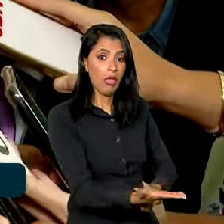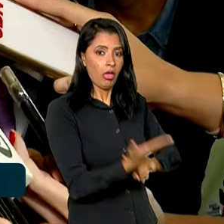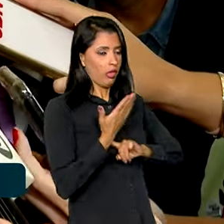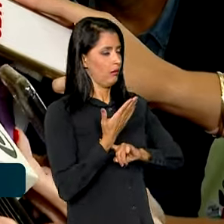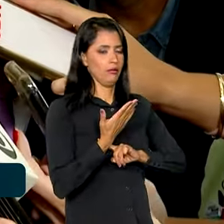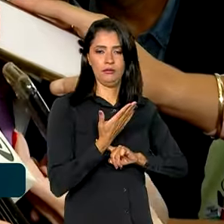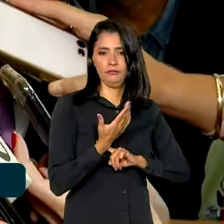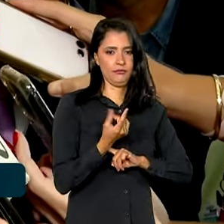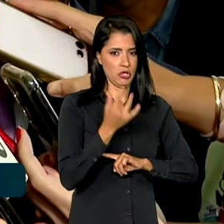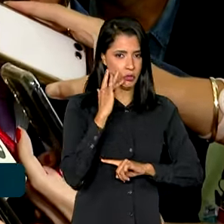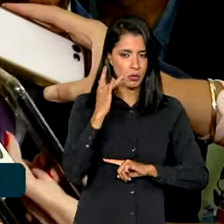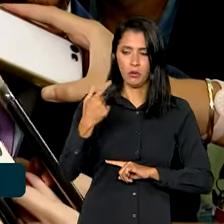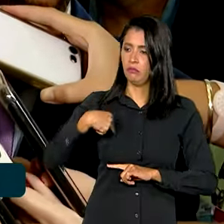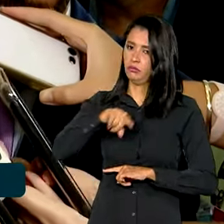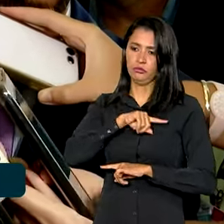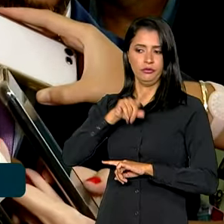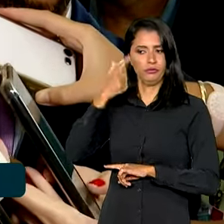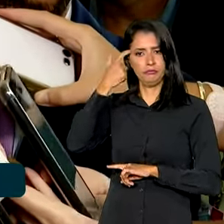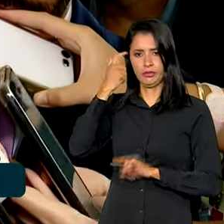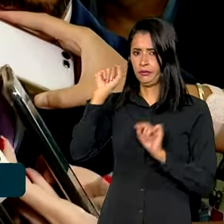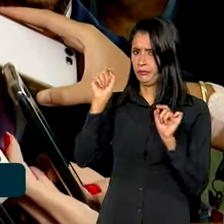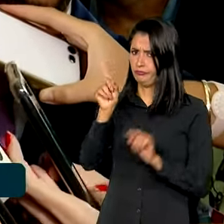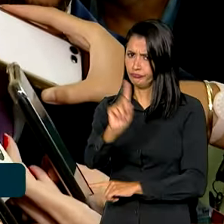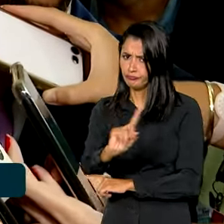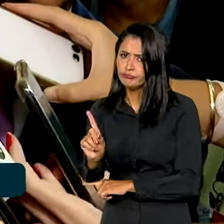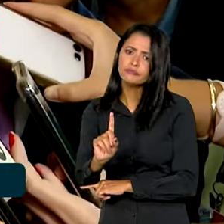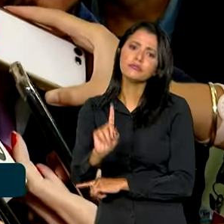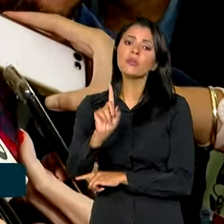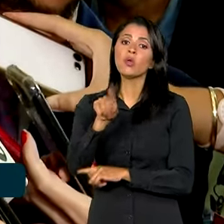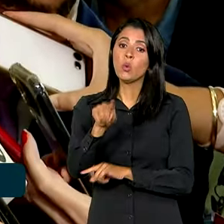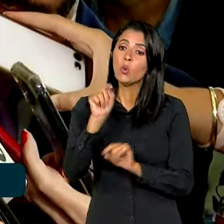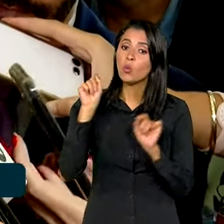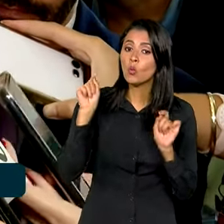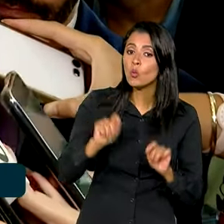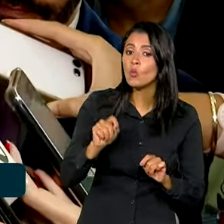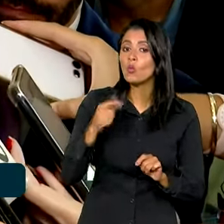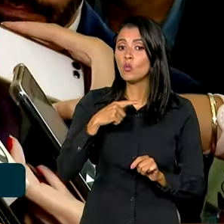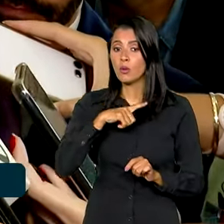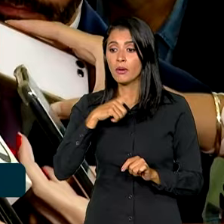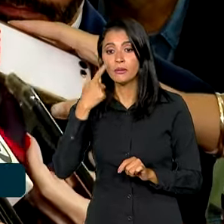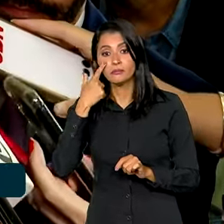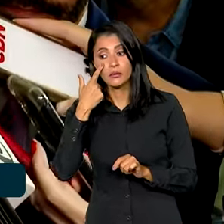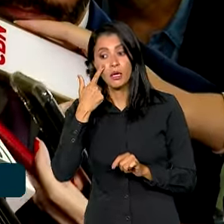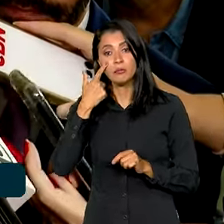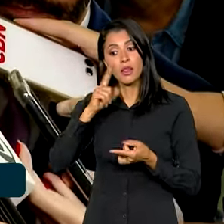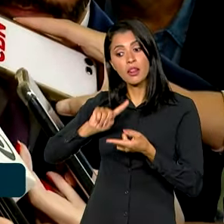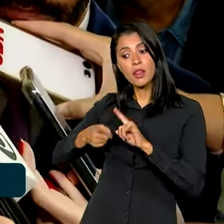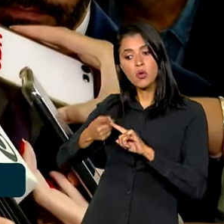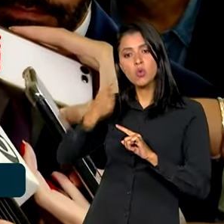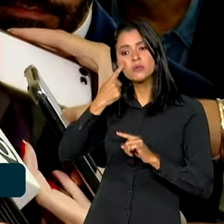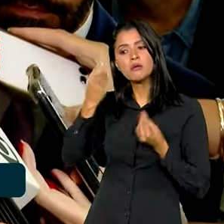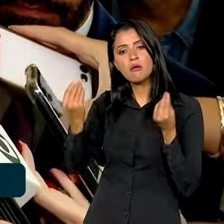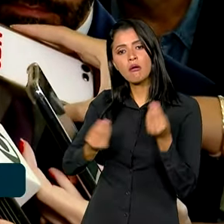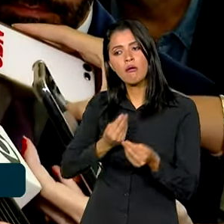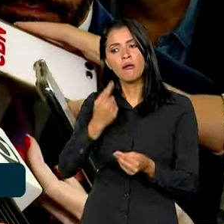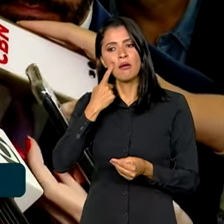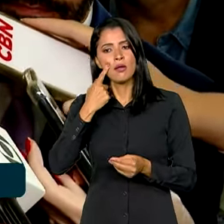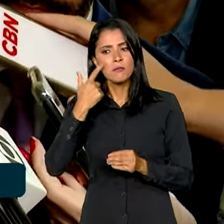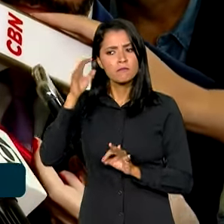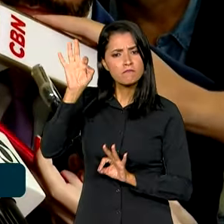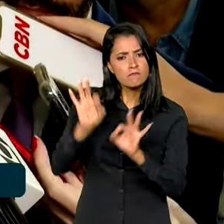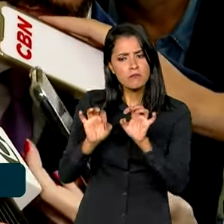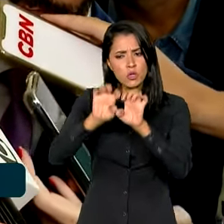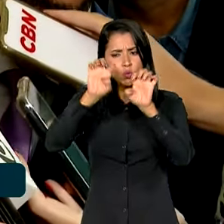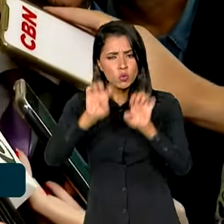está nos nossos planos. O que está eventualmente na mesa é viabilizar uma